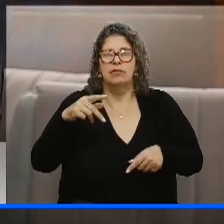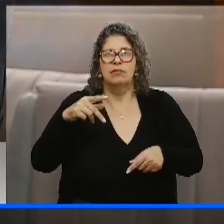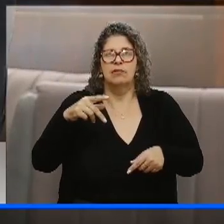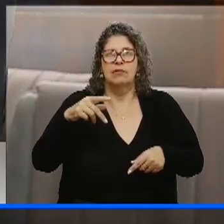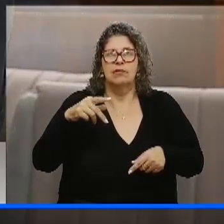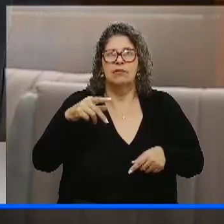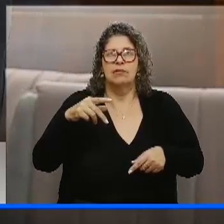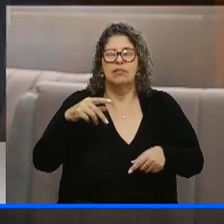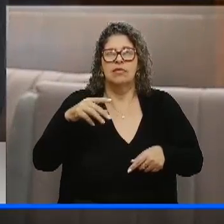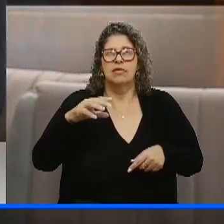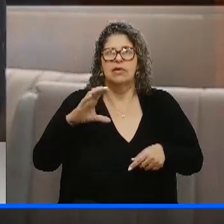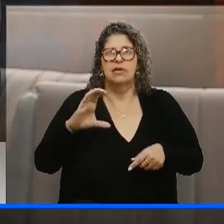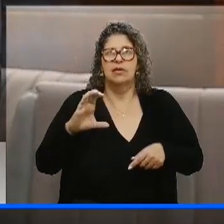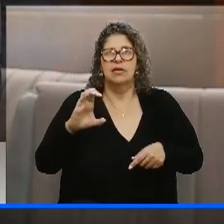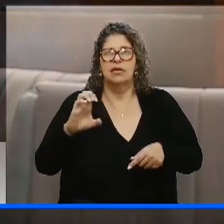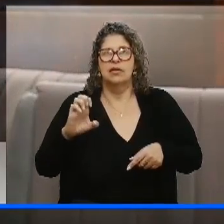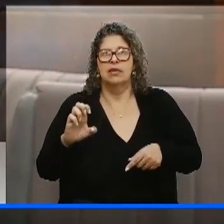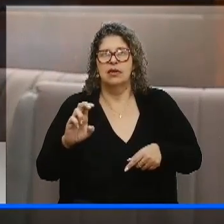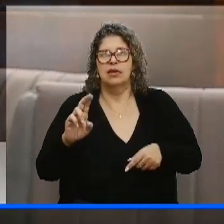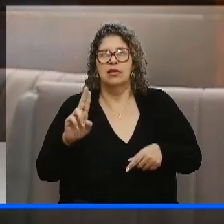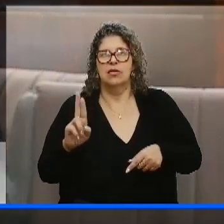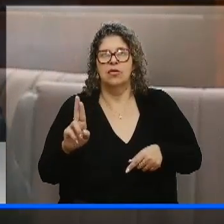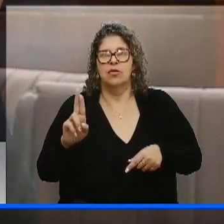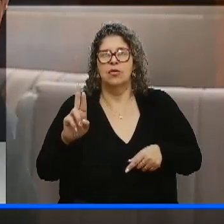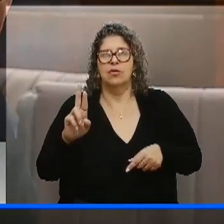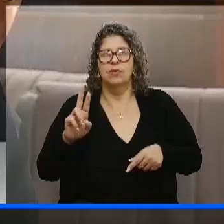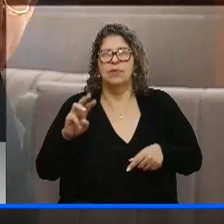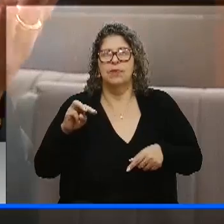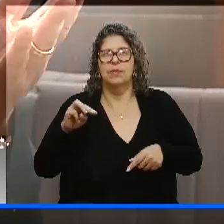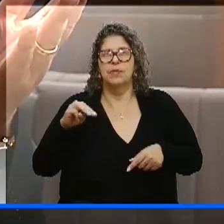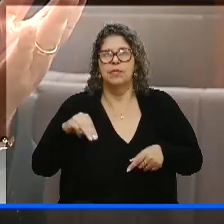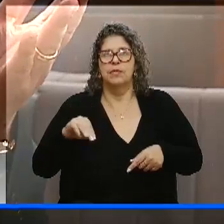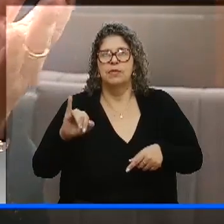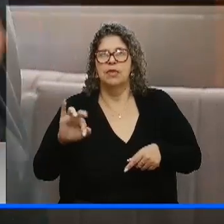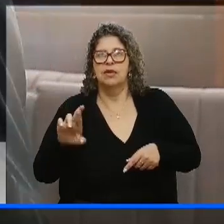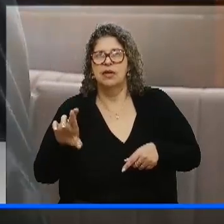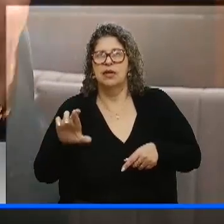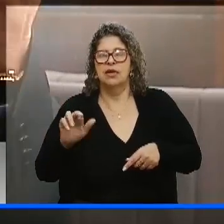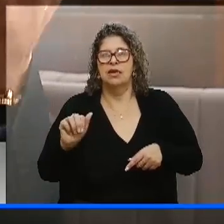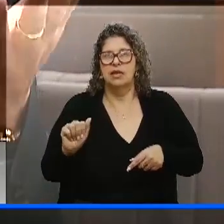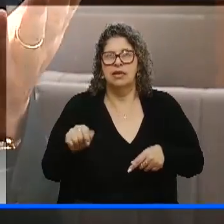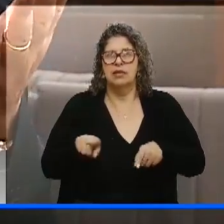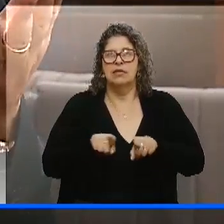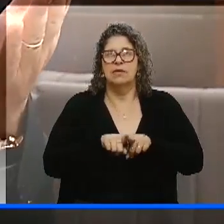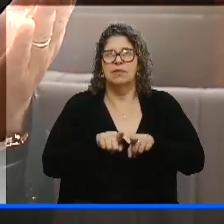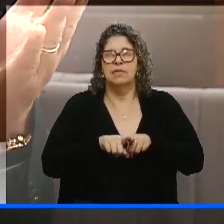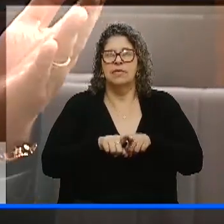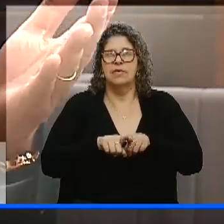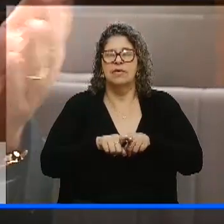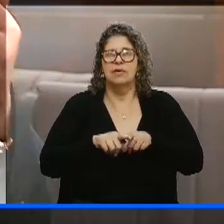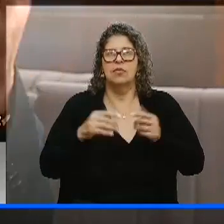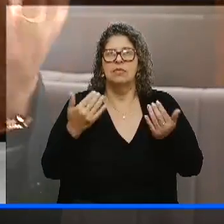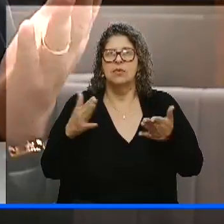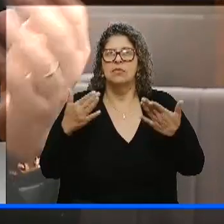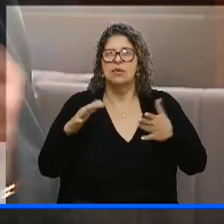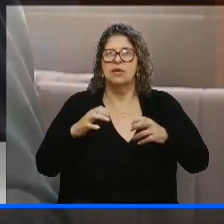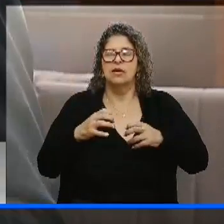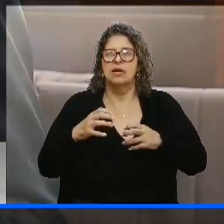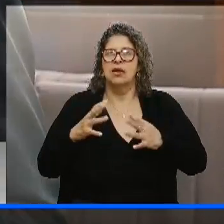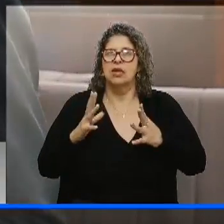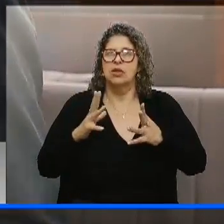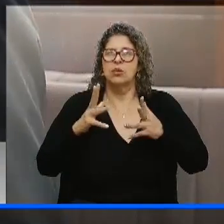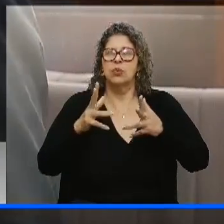mira cumprimentando também queria cumprimentar a corte aqui presente também já fazendo uma divulgação não só